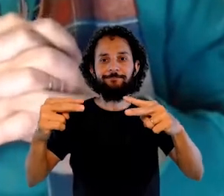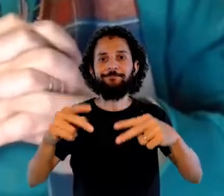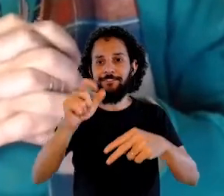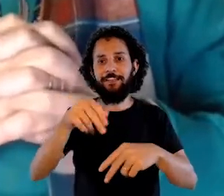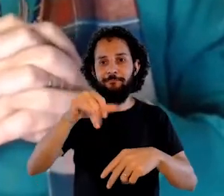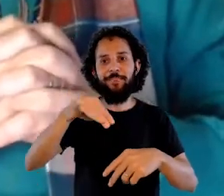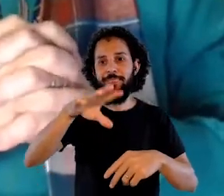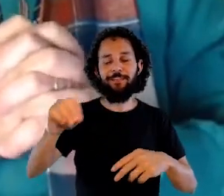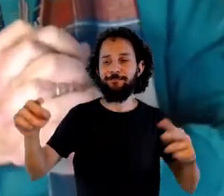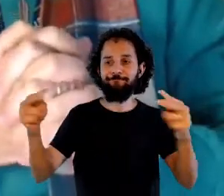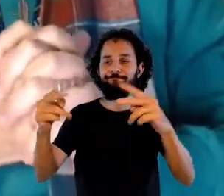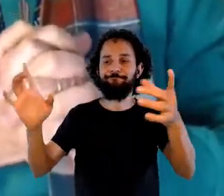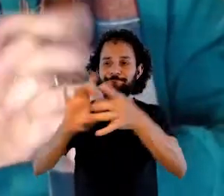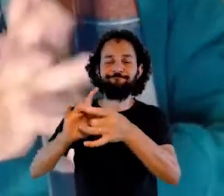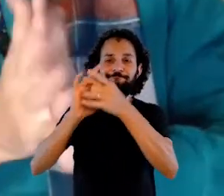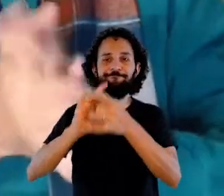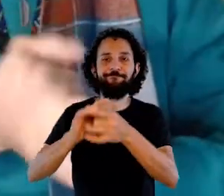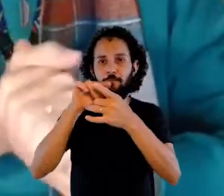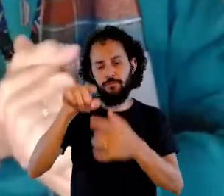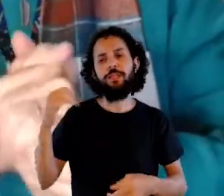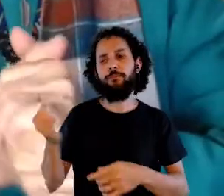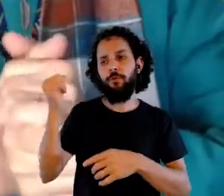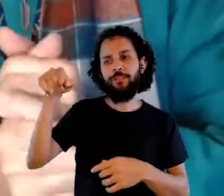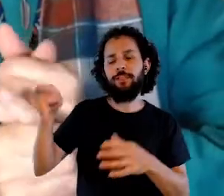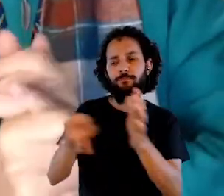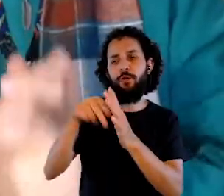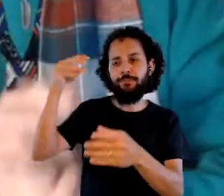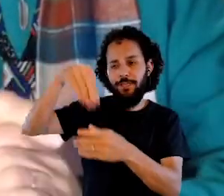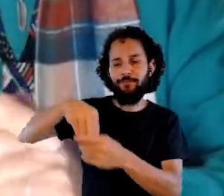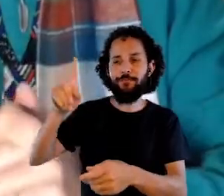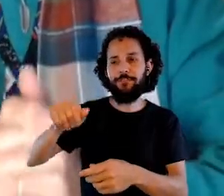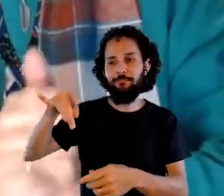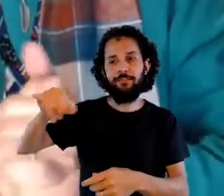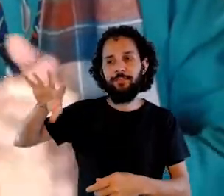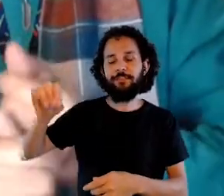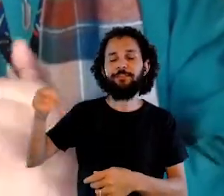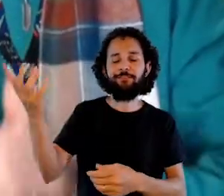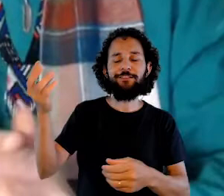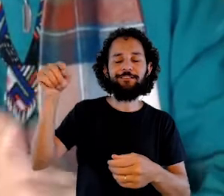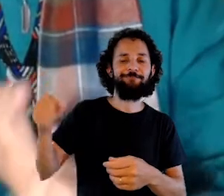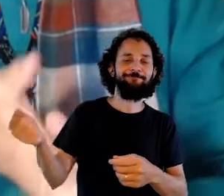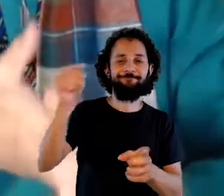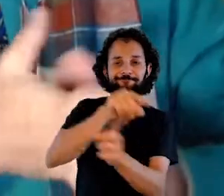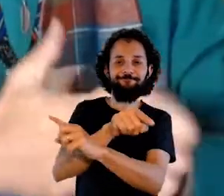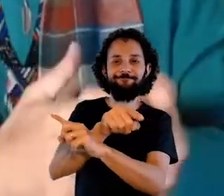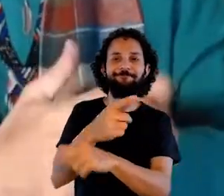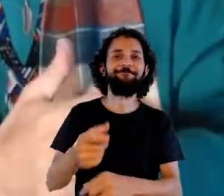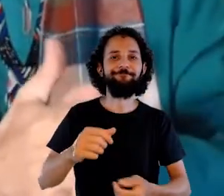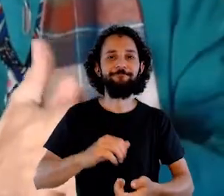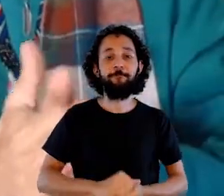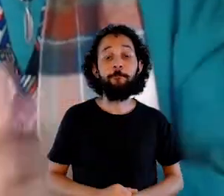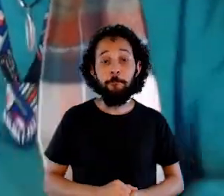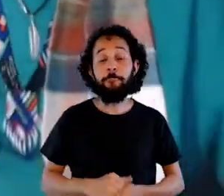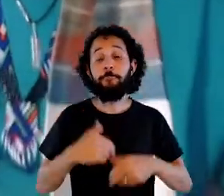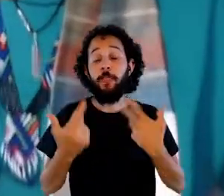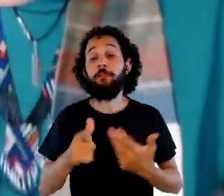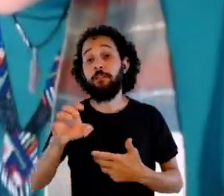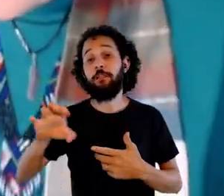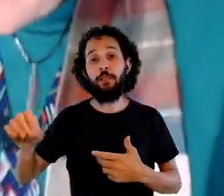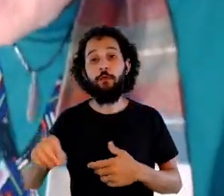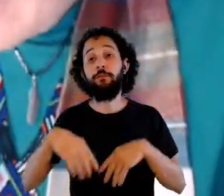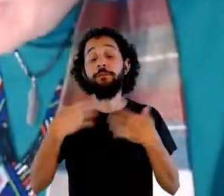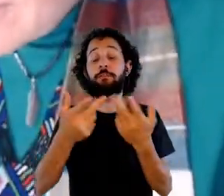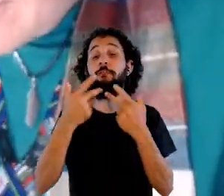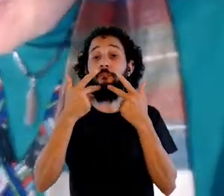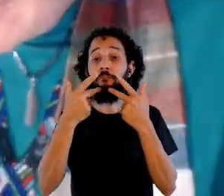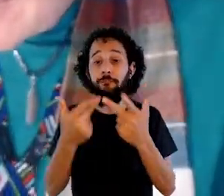é muito importante para o xamanismo, assim como o xamanismo é importante para você, né? Léo, então vamos falar um pouco aí do